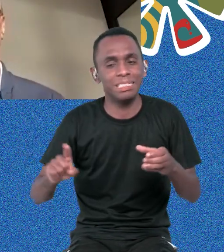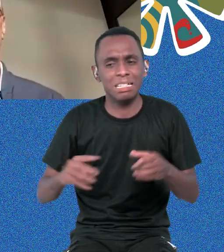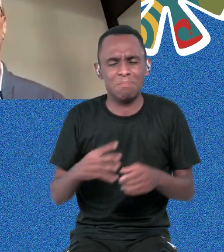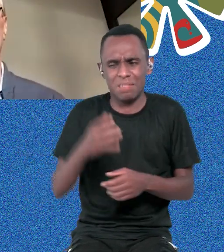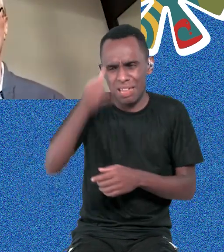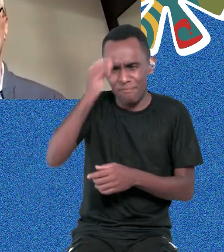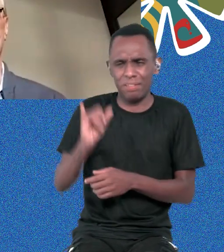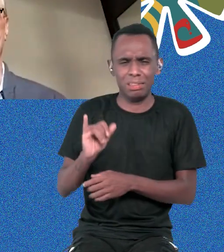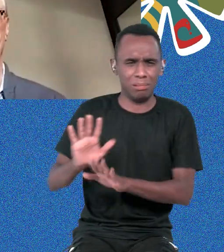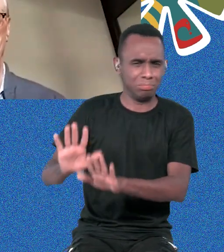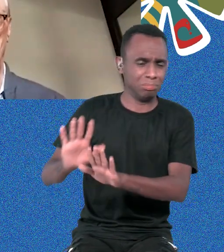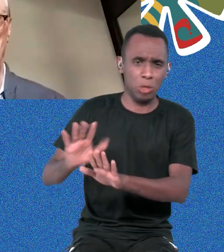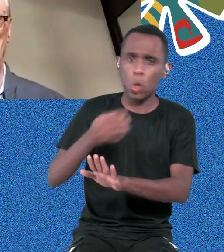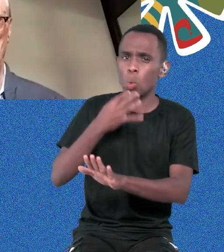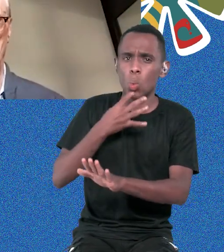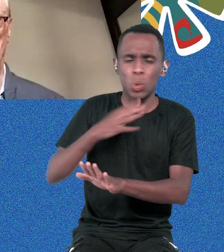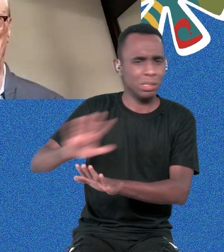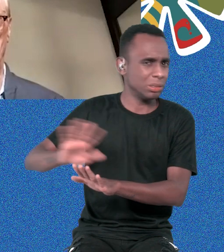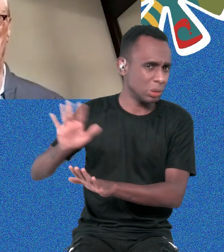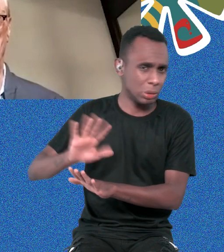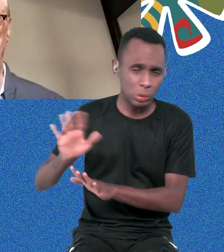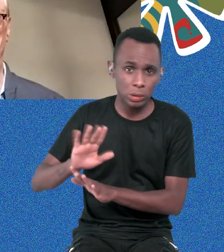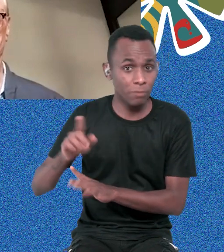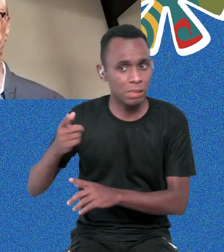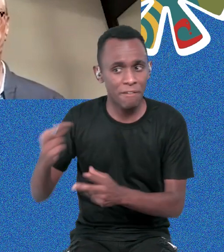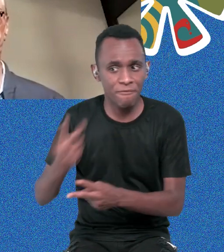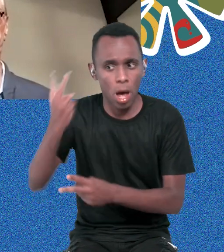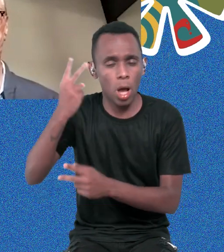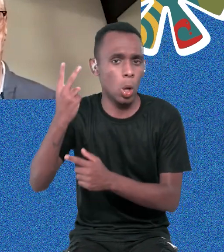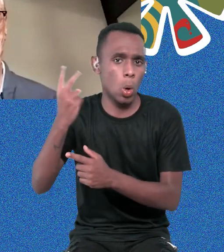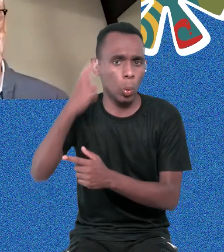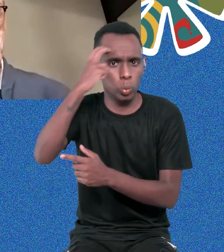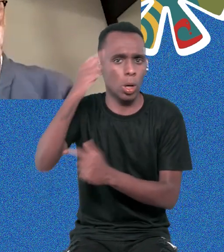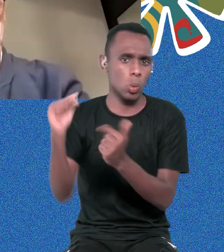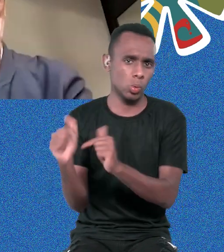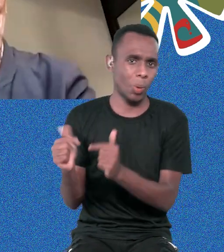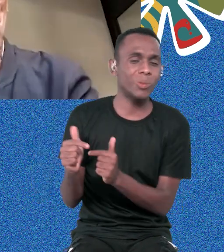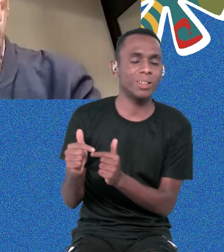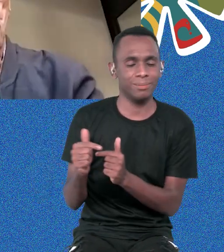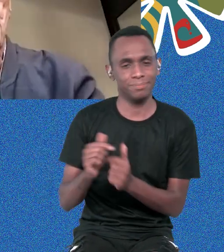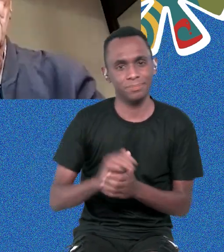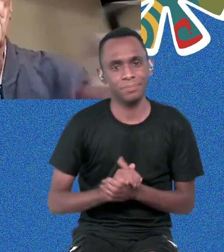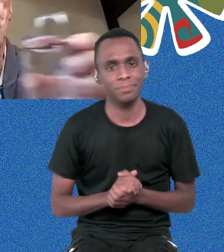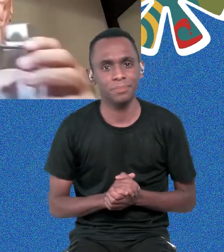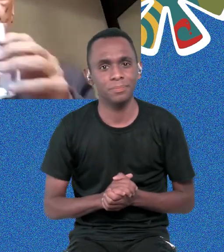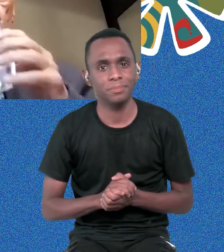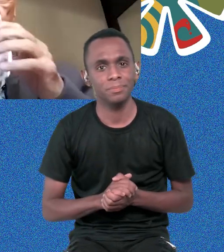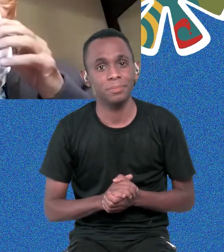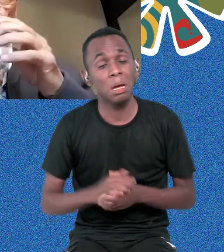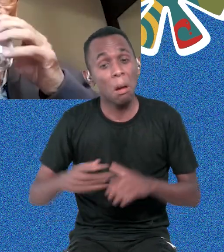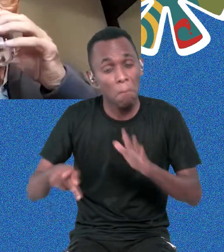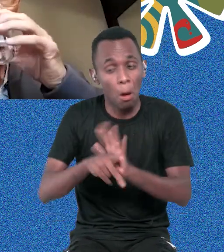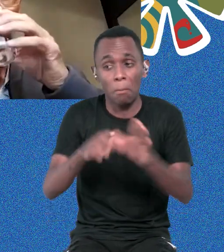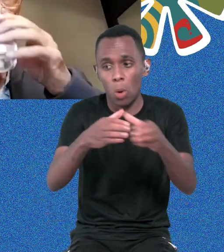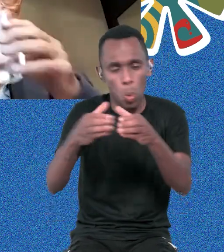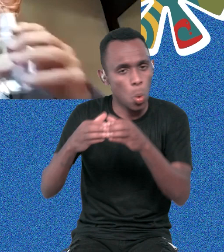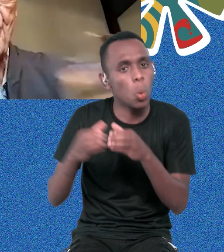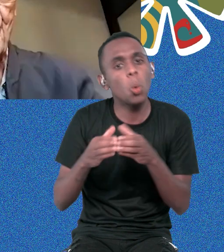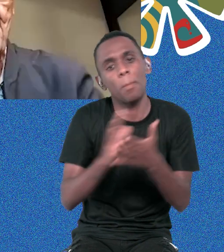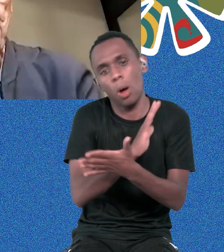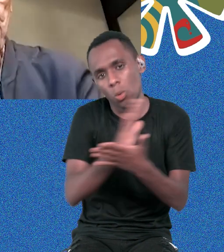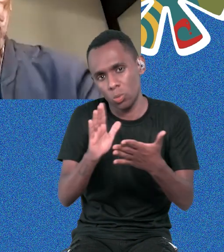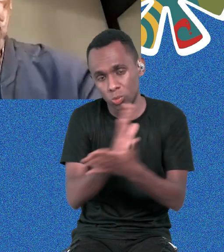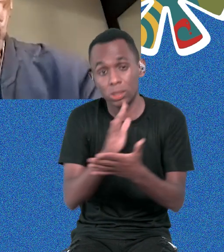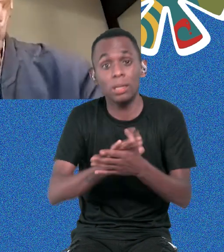e não reconhecer, né, essa pluralidade e esse lugar na história, né, desses